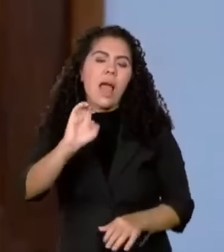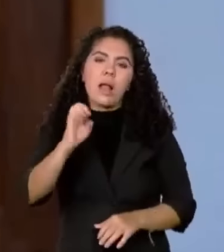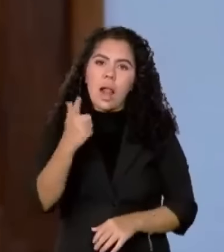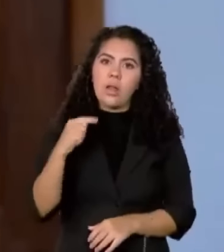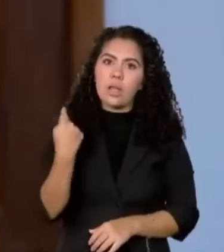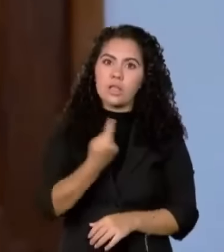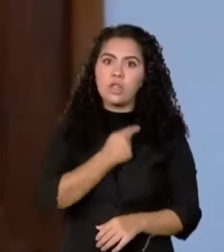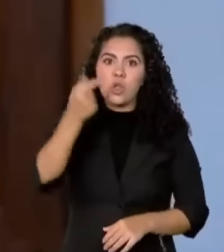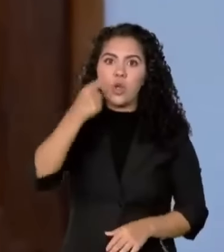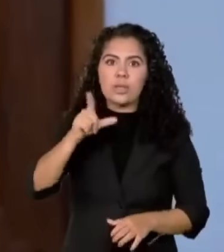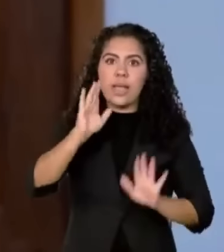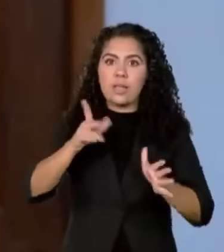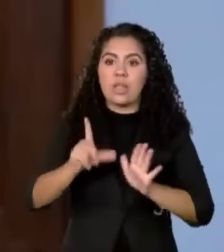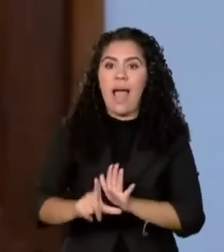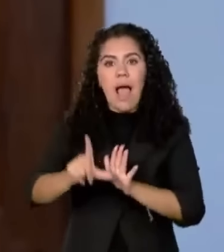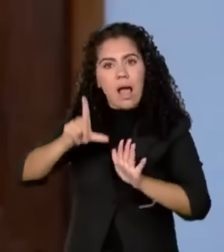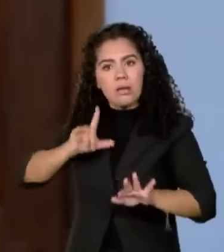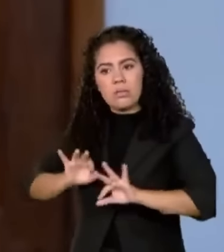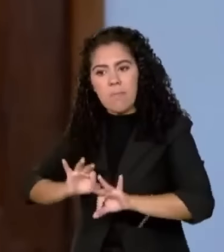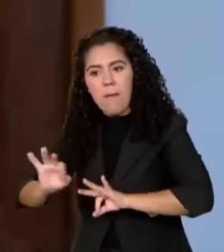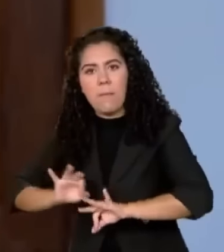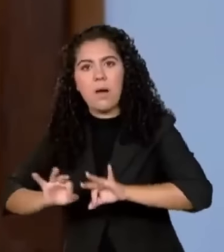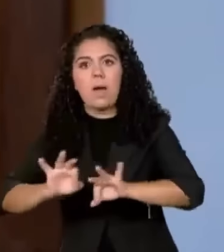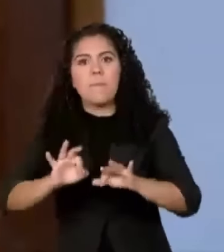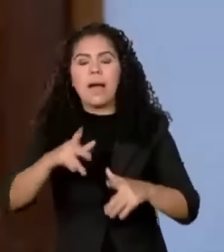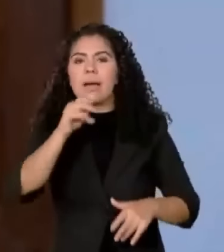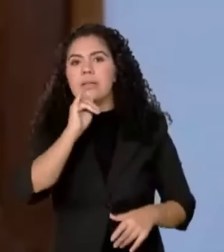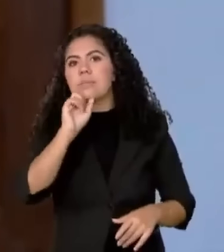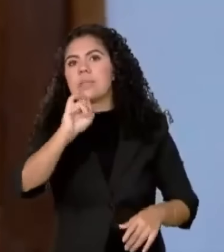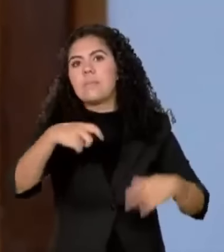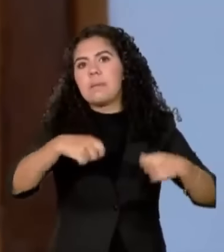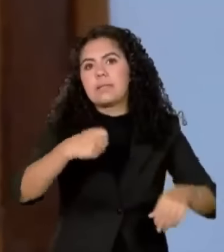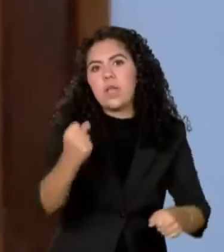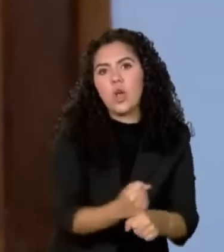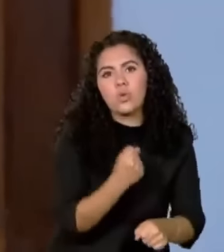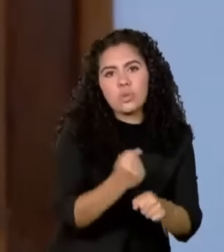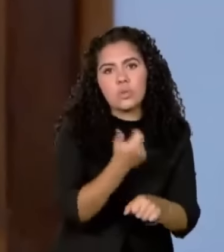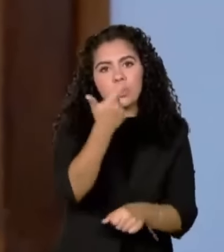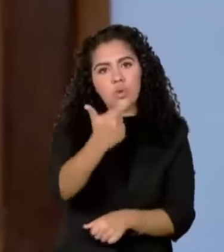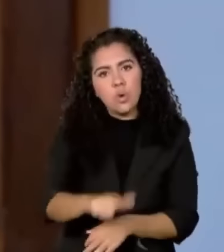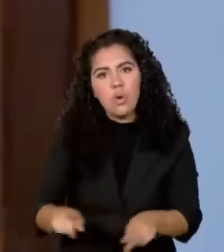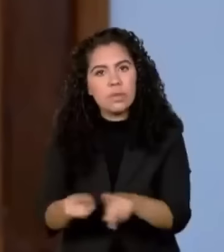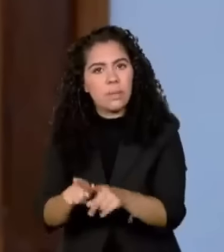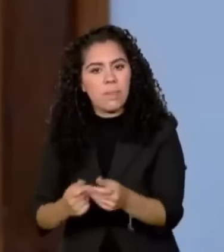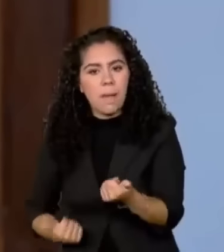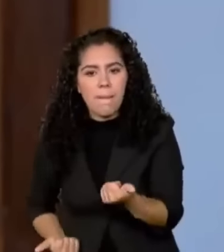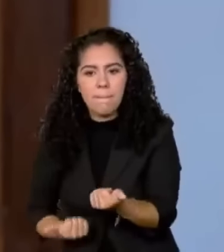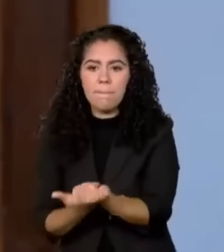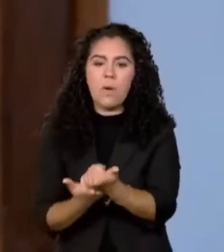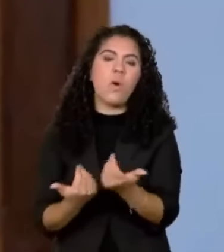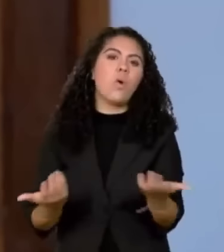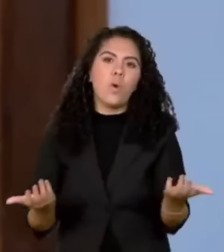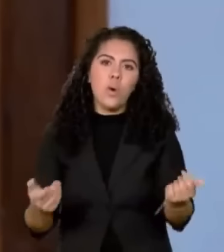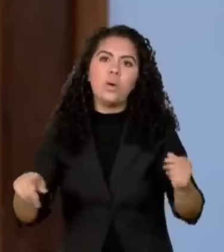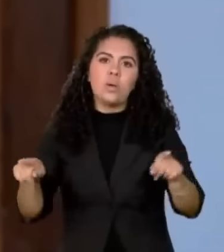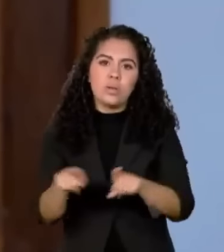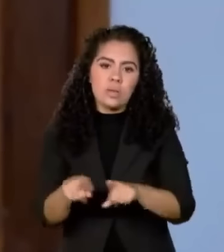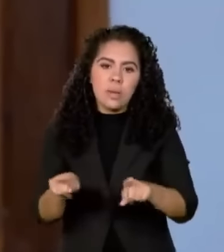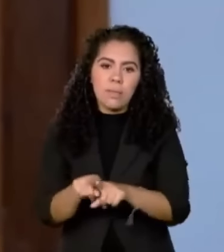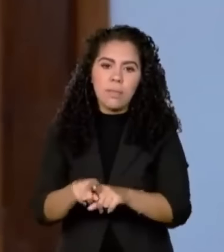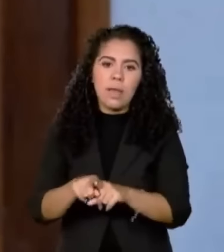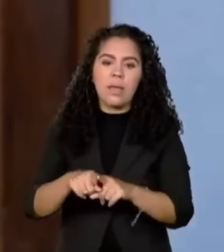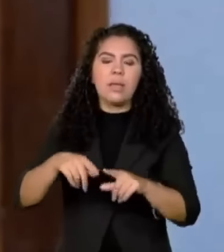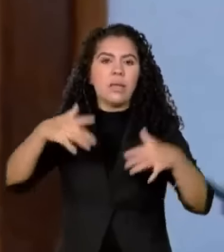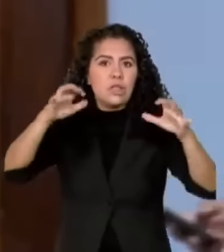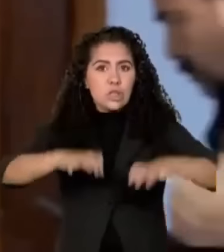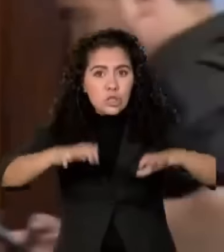aqui, já projetando que vai precisar de alguma de reconstrução, de apoio para, primeiro, mitigação, né? Nos primeiros dias, logo depois que a chuva